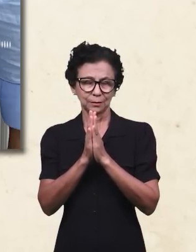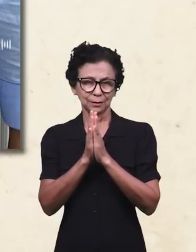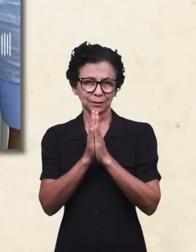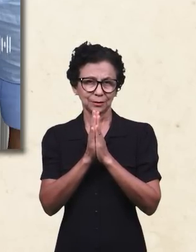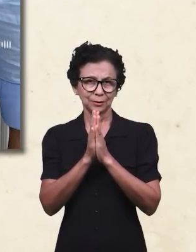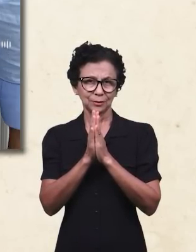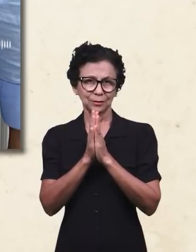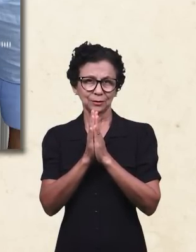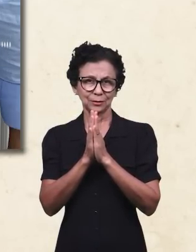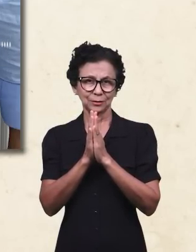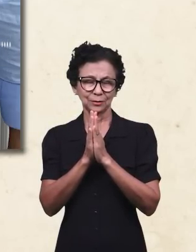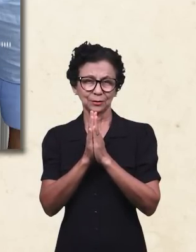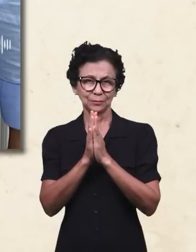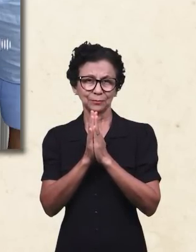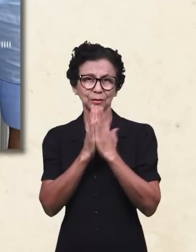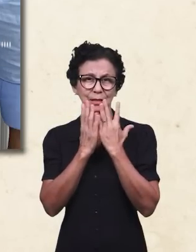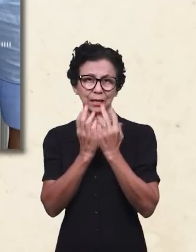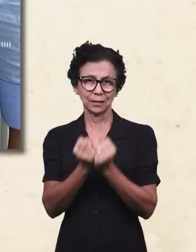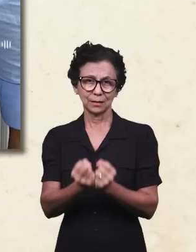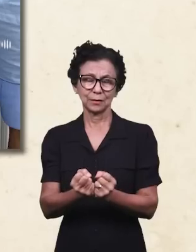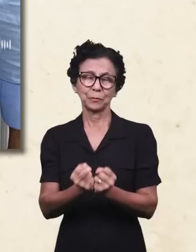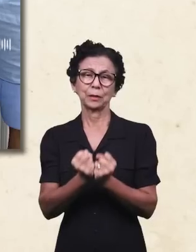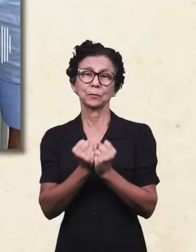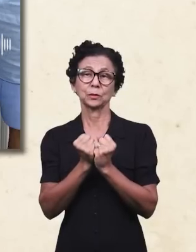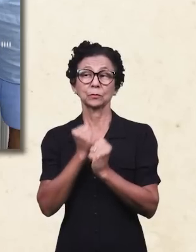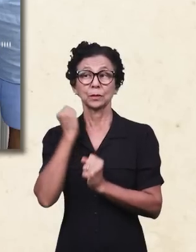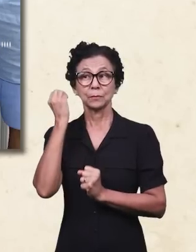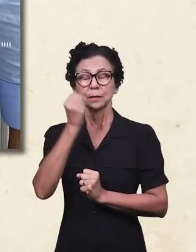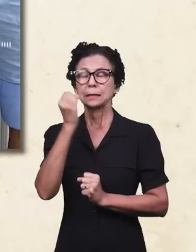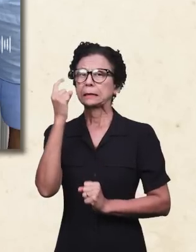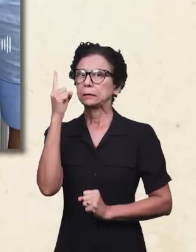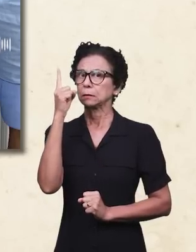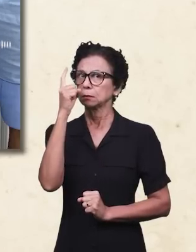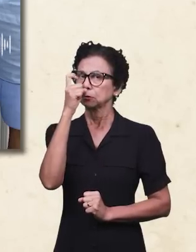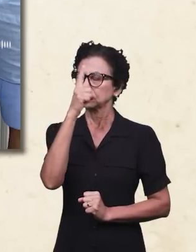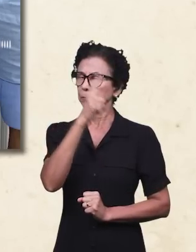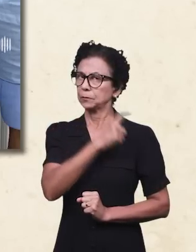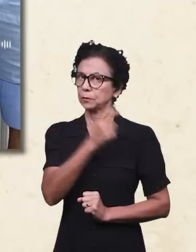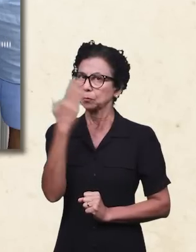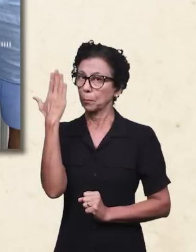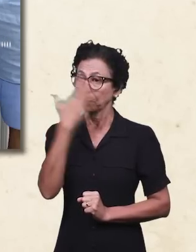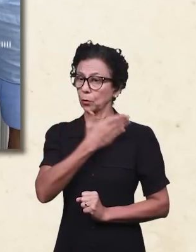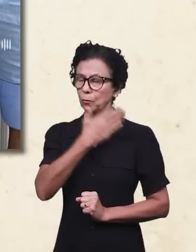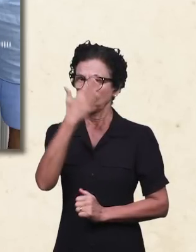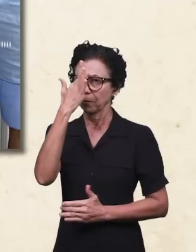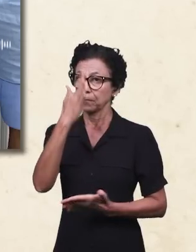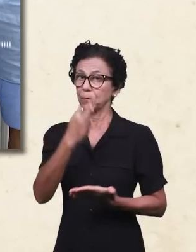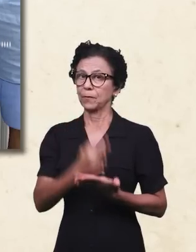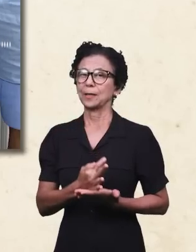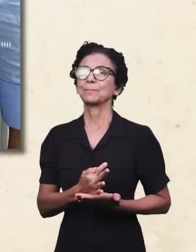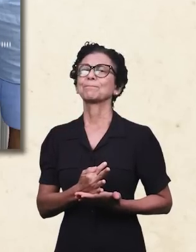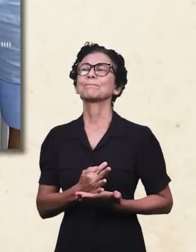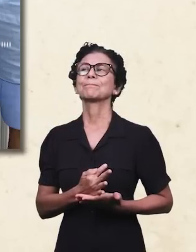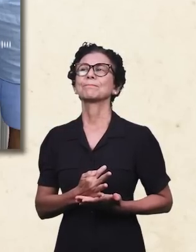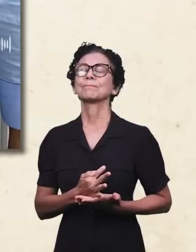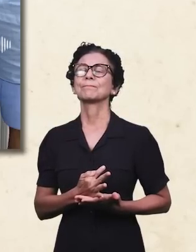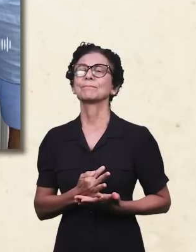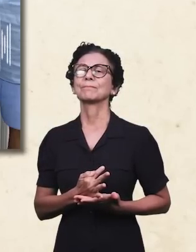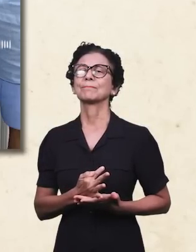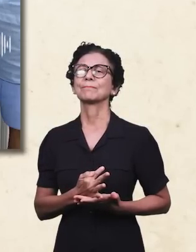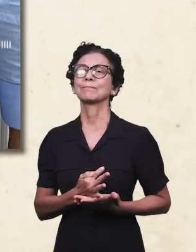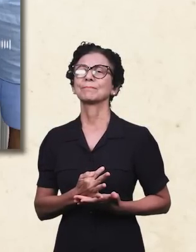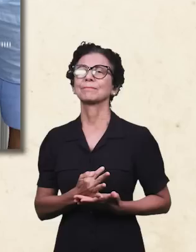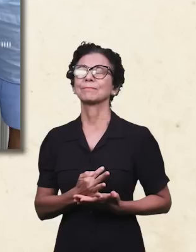Essa experiência, embora difícil, reafirmou a nossa fé e a esperança em